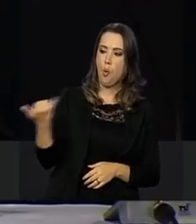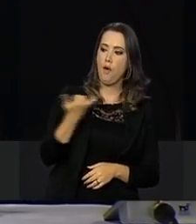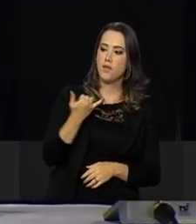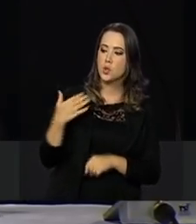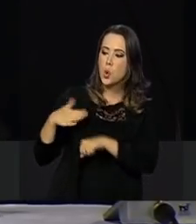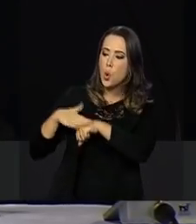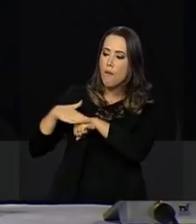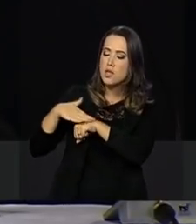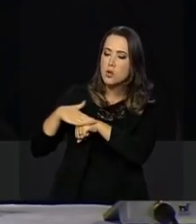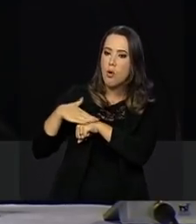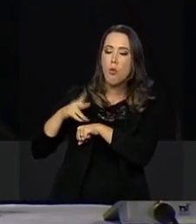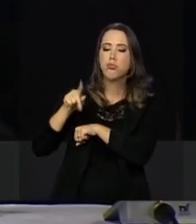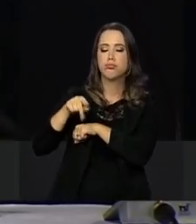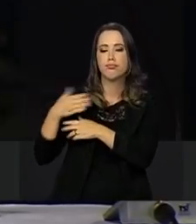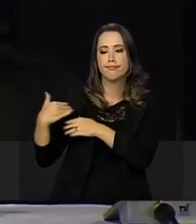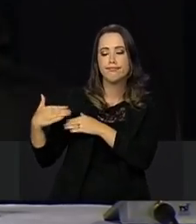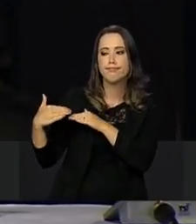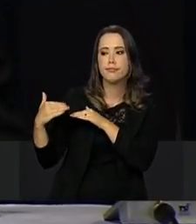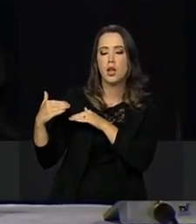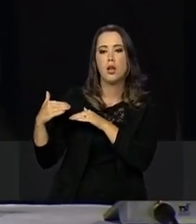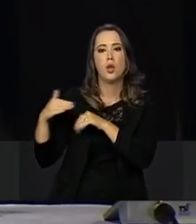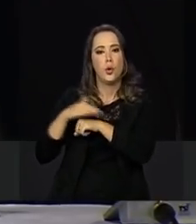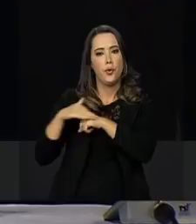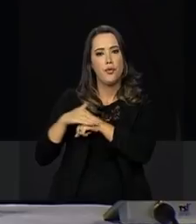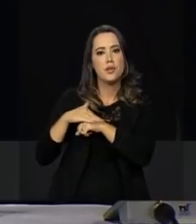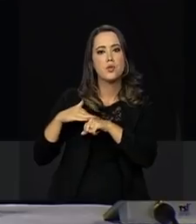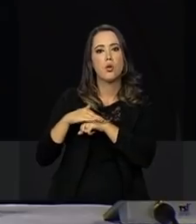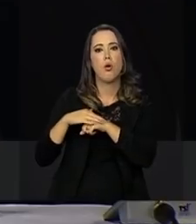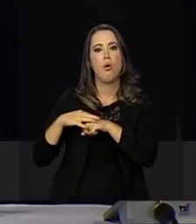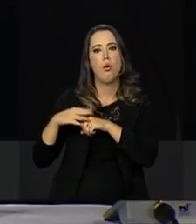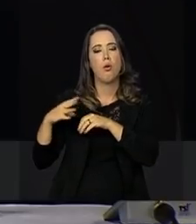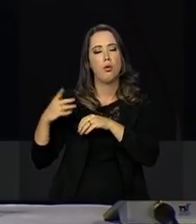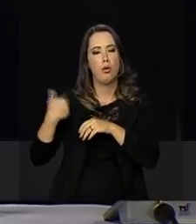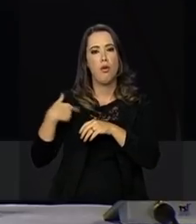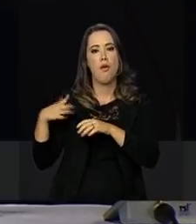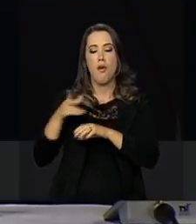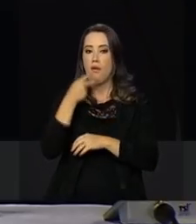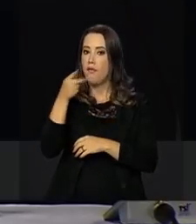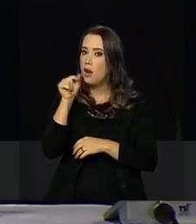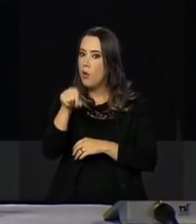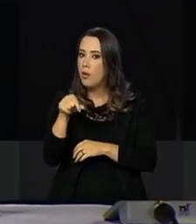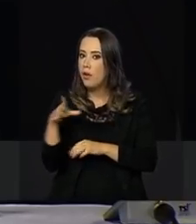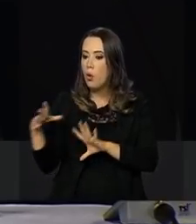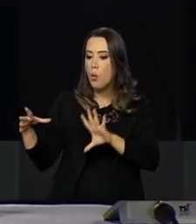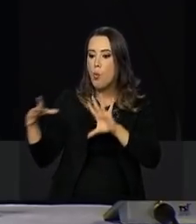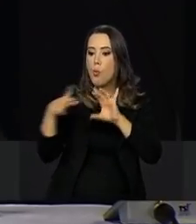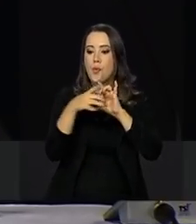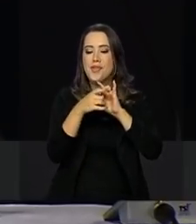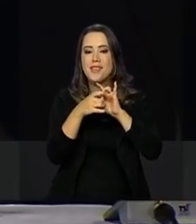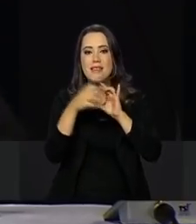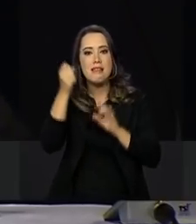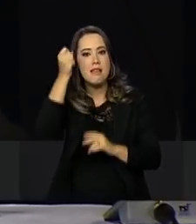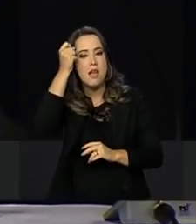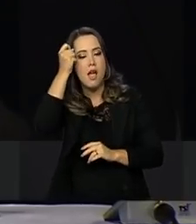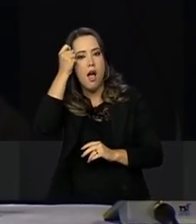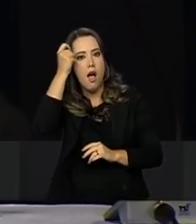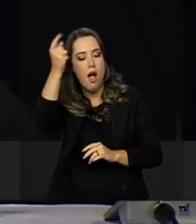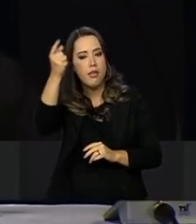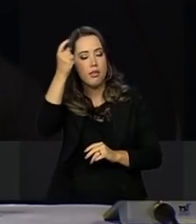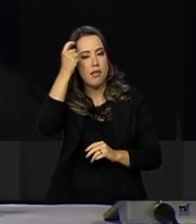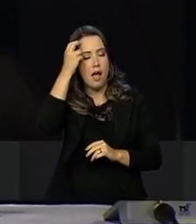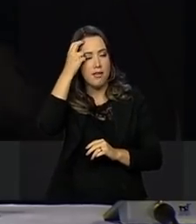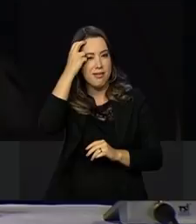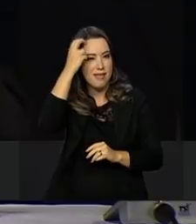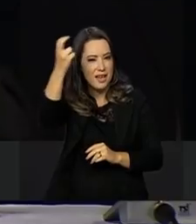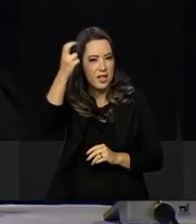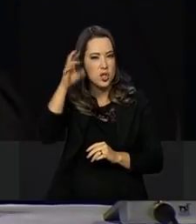Temer, presidente. Vamos cuidar aqui de reunificar a inteligência. Vejam bem, vamos reunificar a inteligência no plano federal, porque